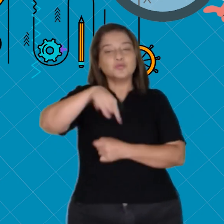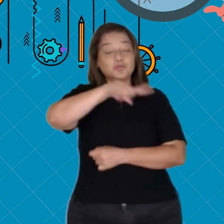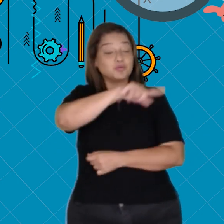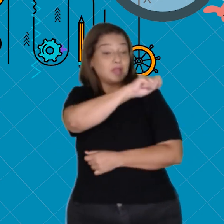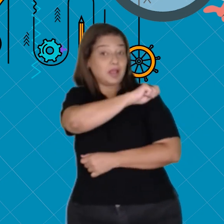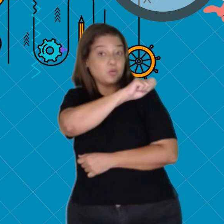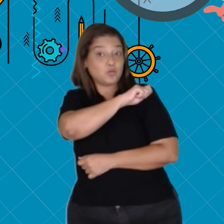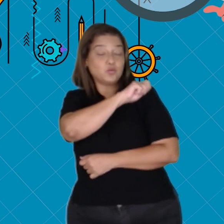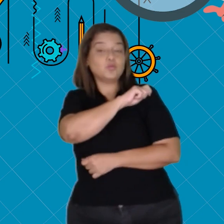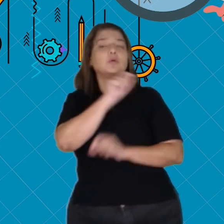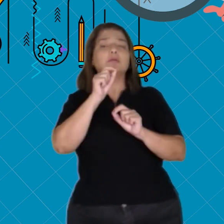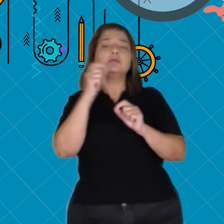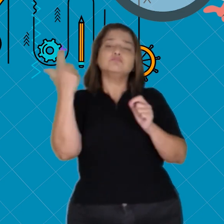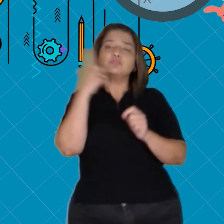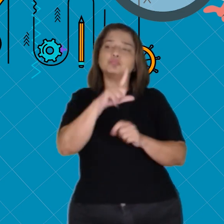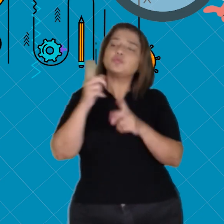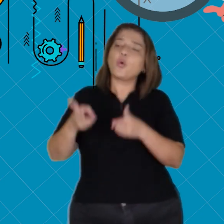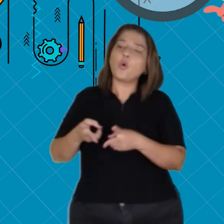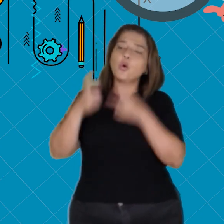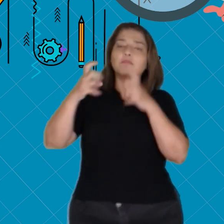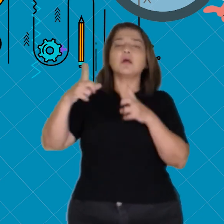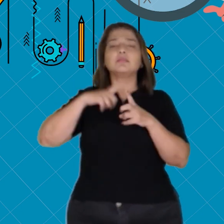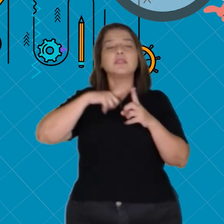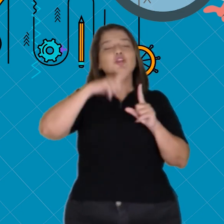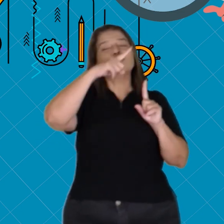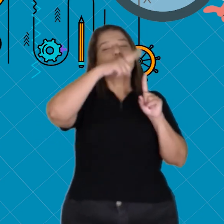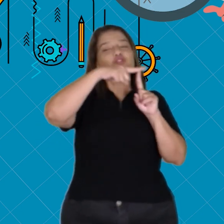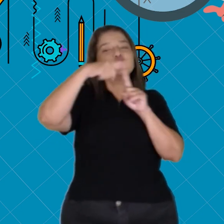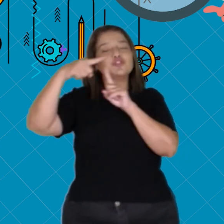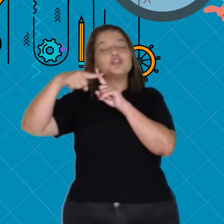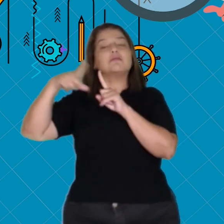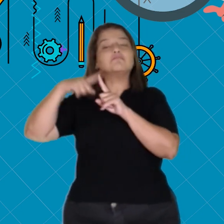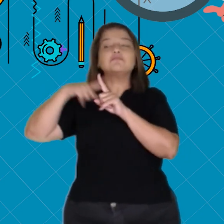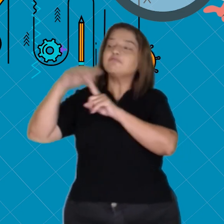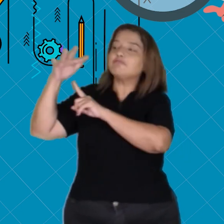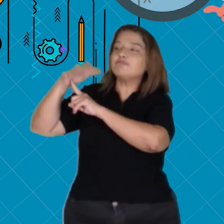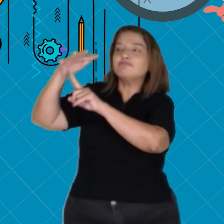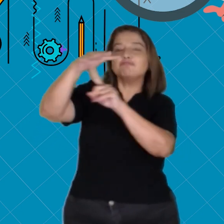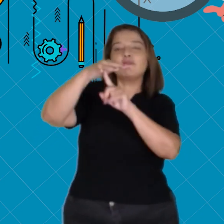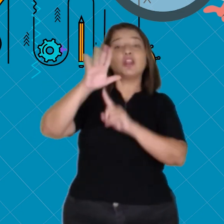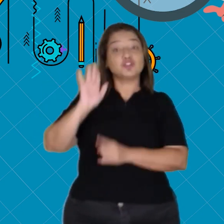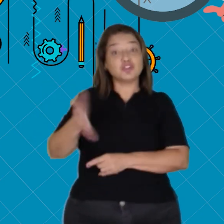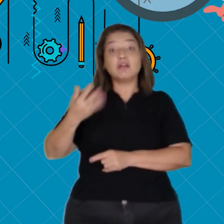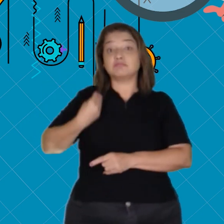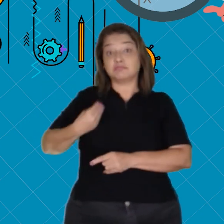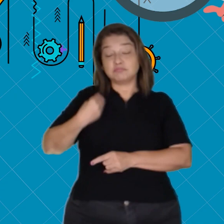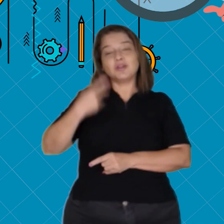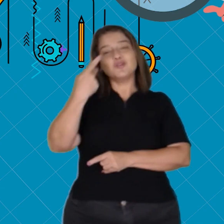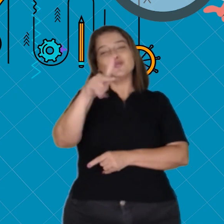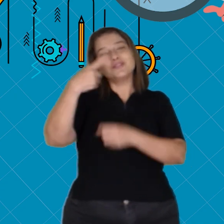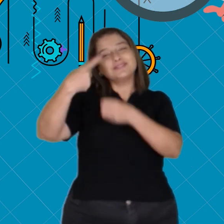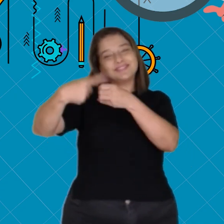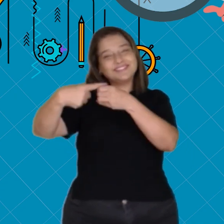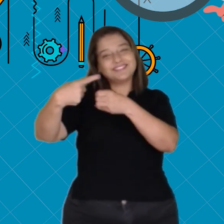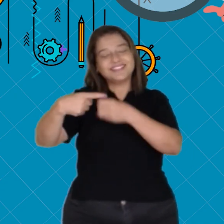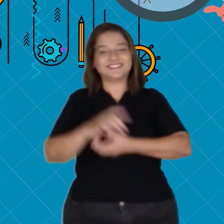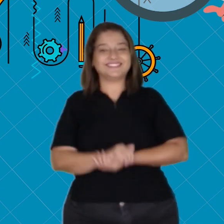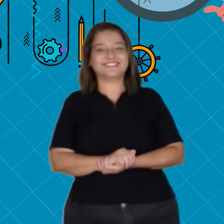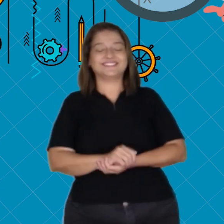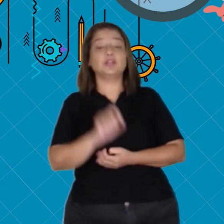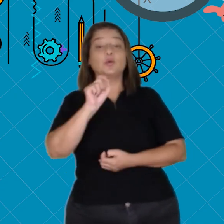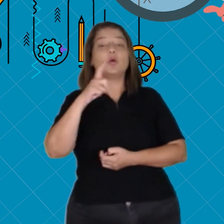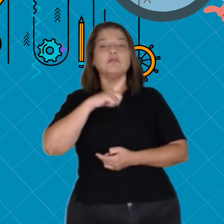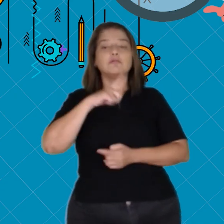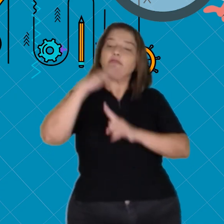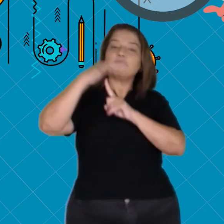a observarem os tipos comuns de feiras já existentes na sua cidade, como feiras